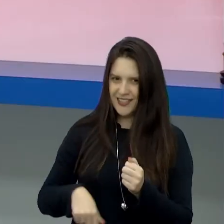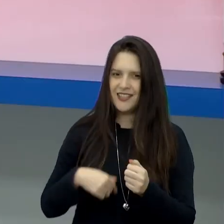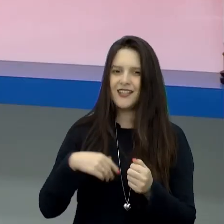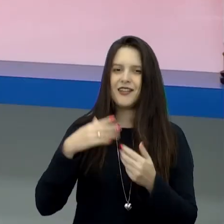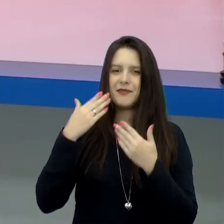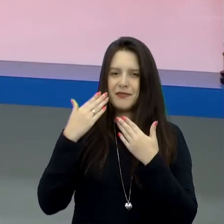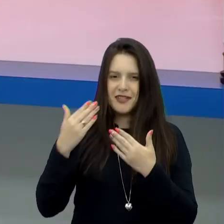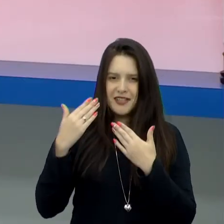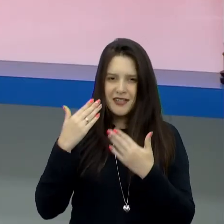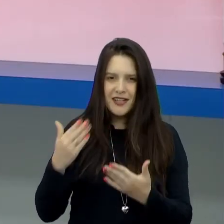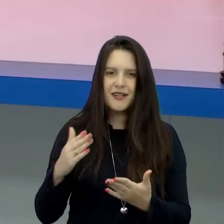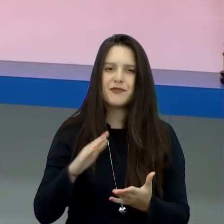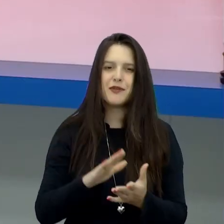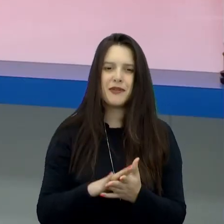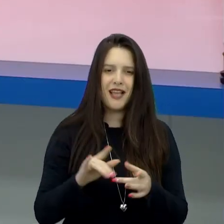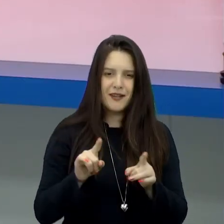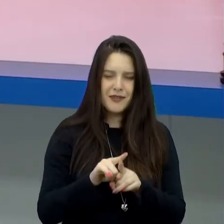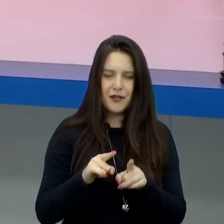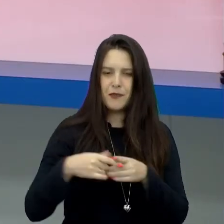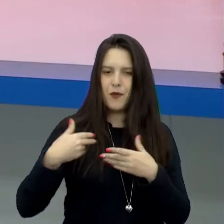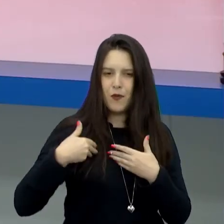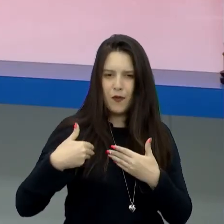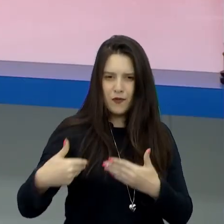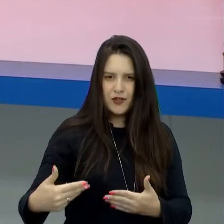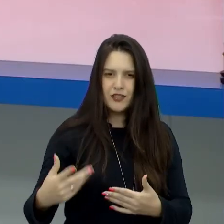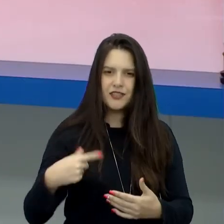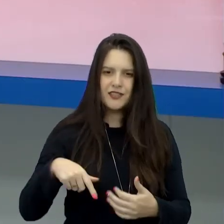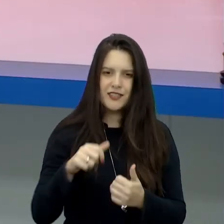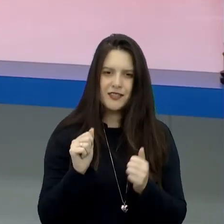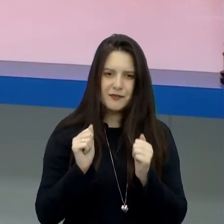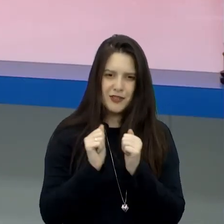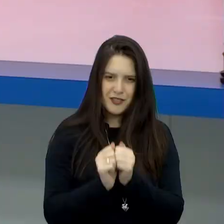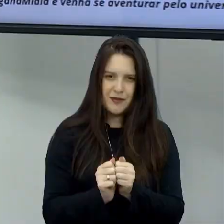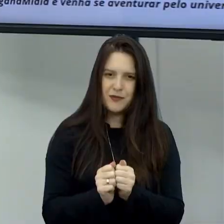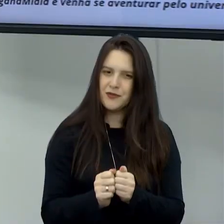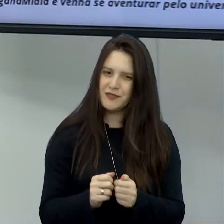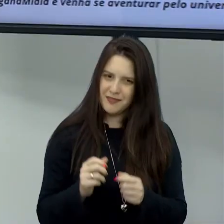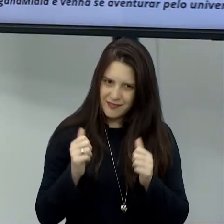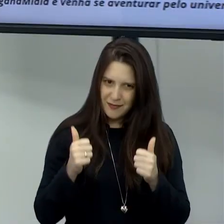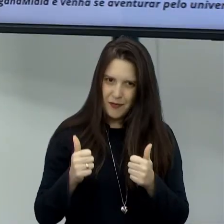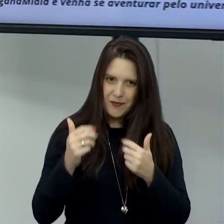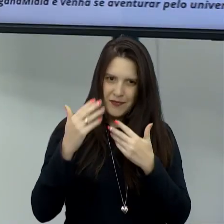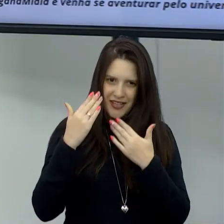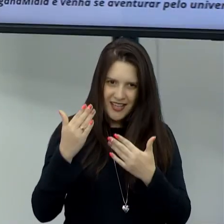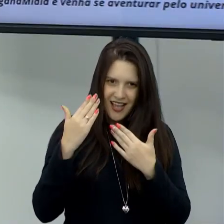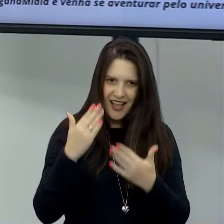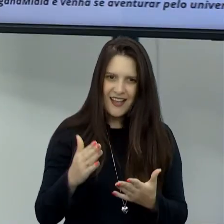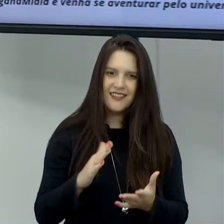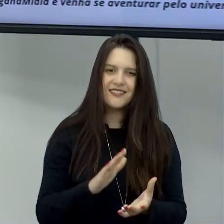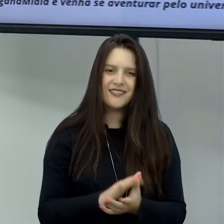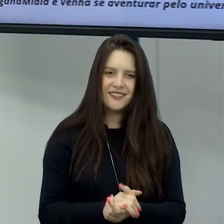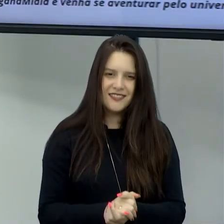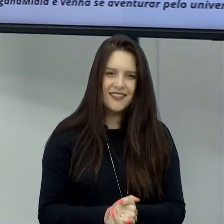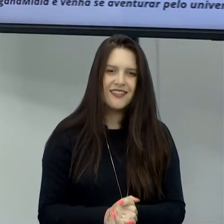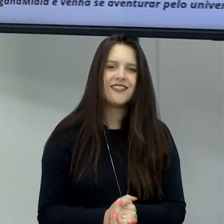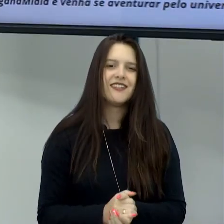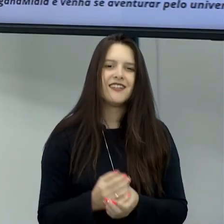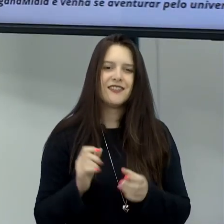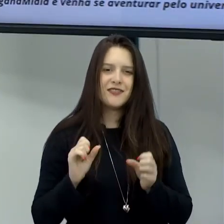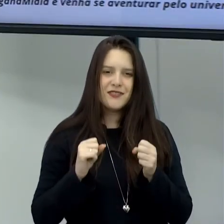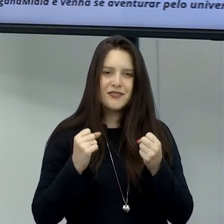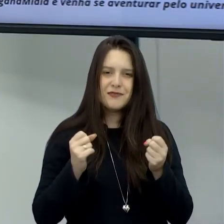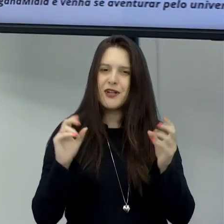fico lisonjeado, muito, muito obrigado pelo convite, estarei sempre à disposição. Ah, então valeu. É isso, obrigado. Eu espero que eles tenham gostado, eles, sim, assistam, falem